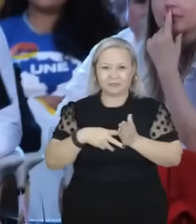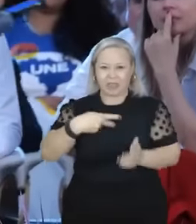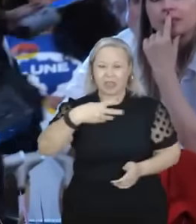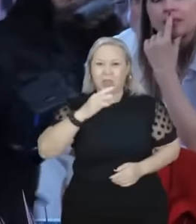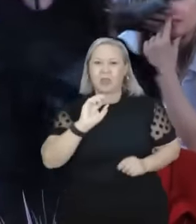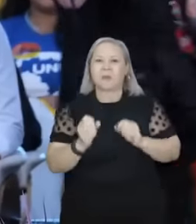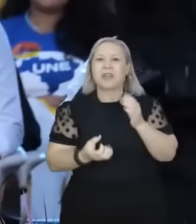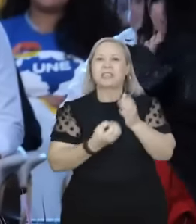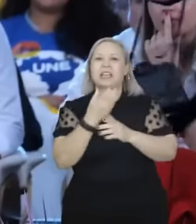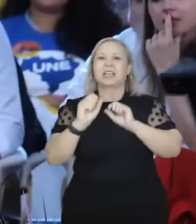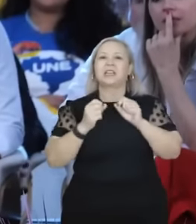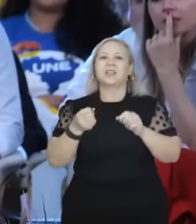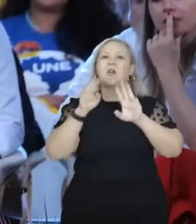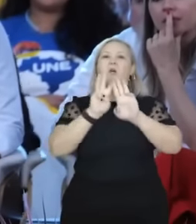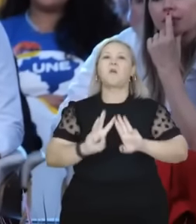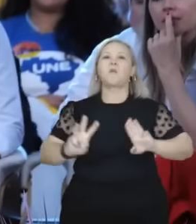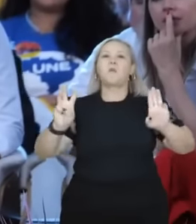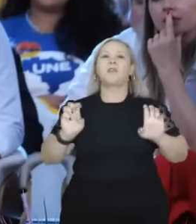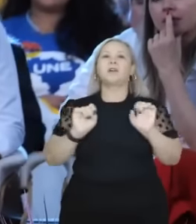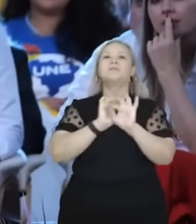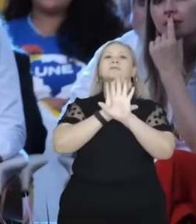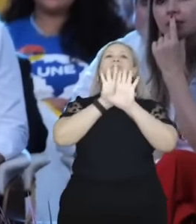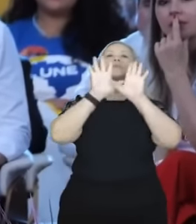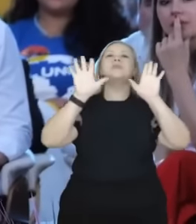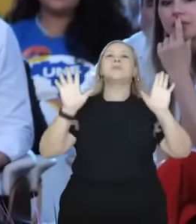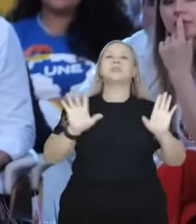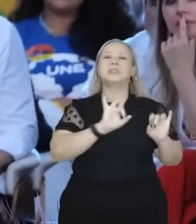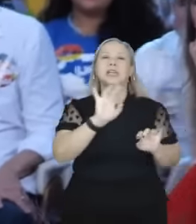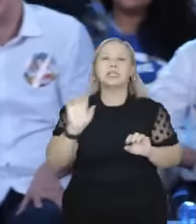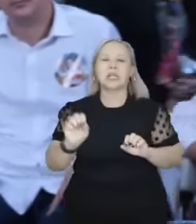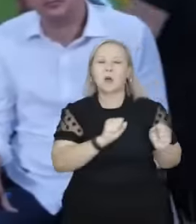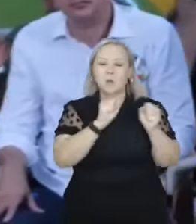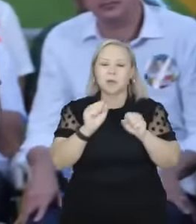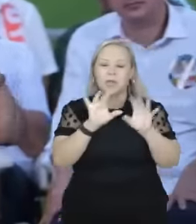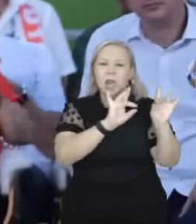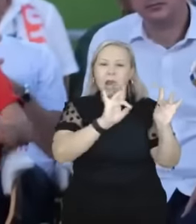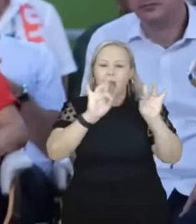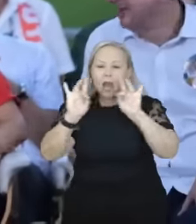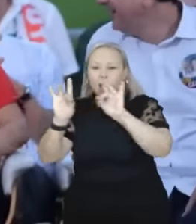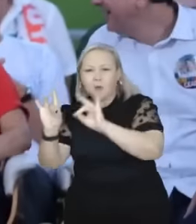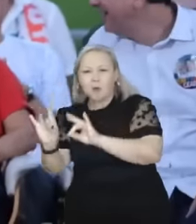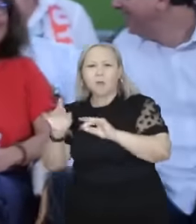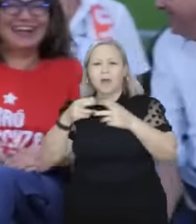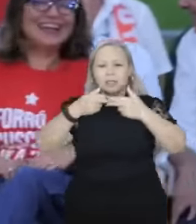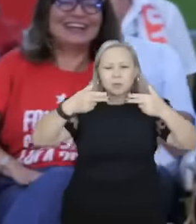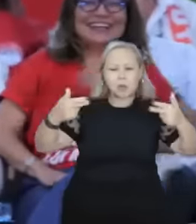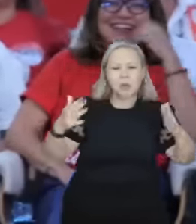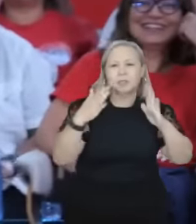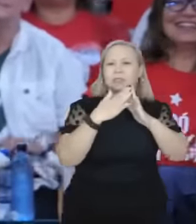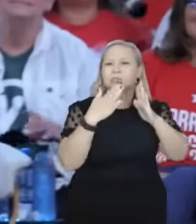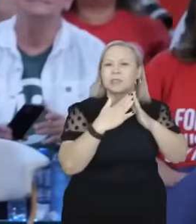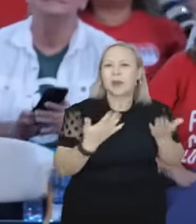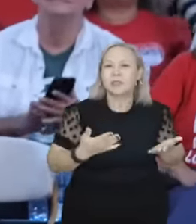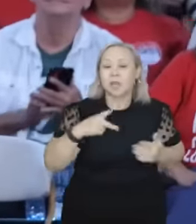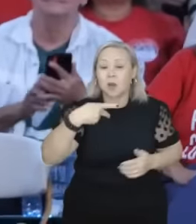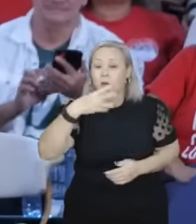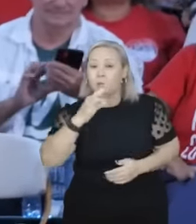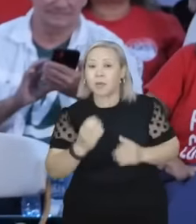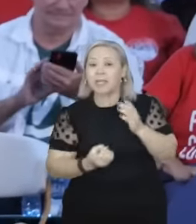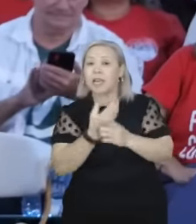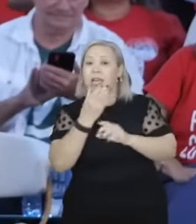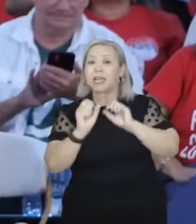transparência. Cada um poderia acompanhar as coisas na sua casa. O PT criou a lei do